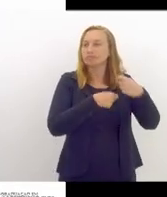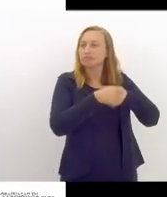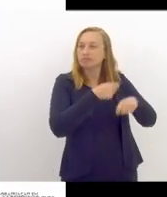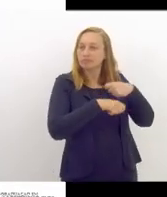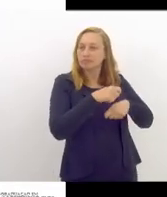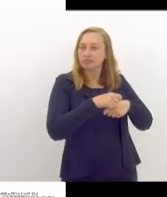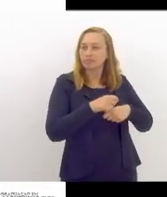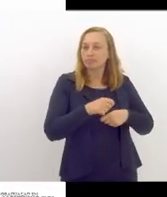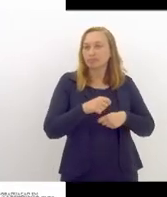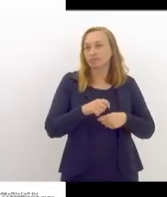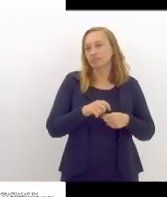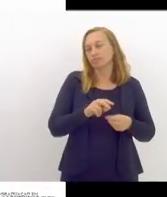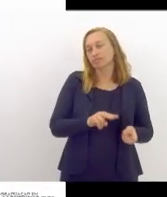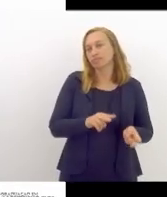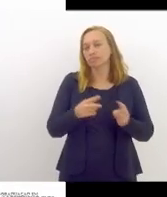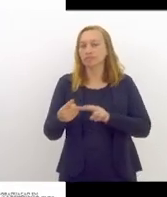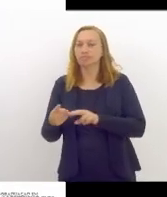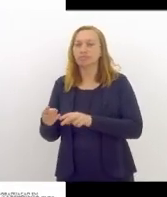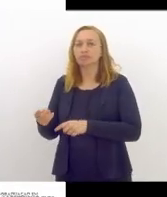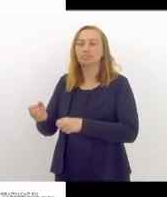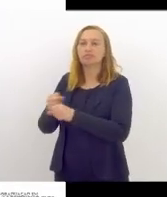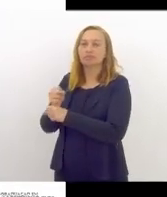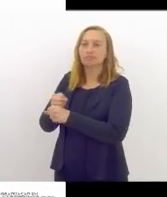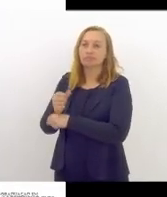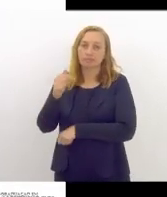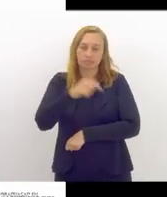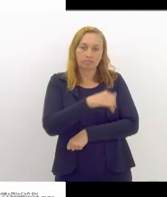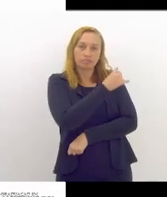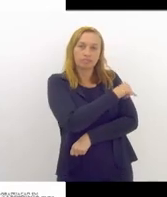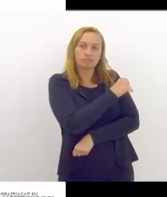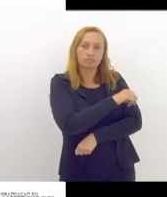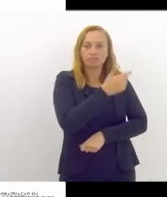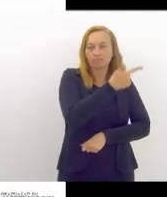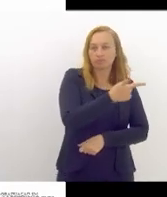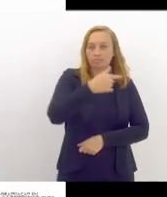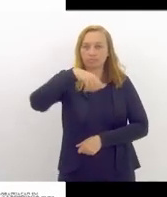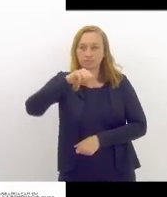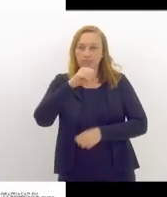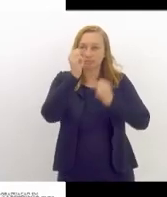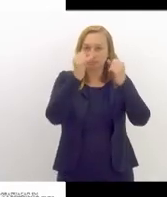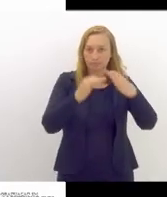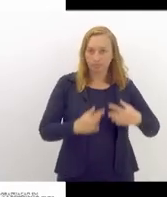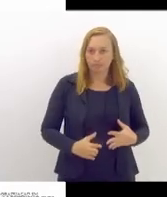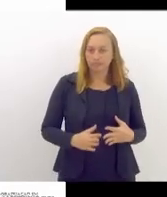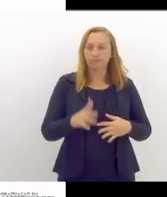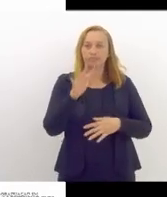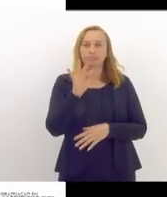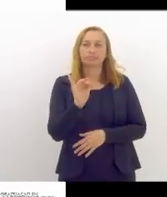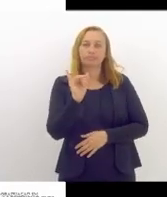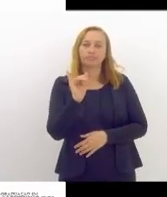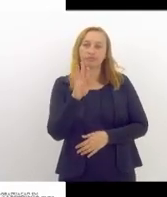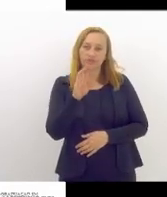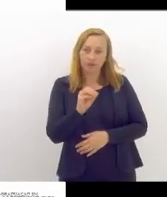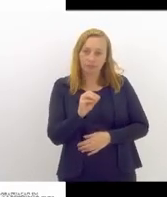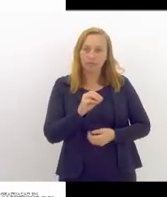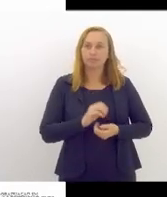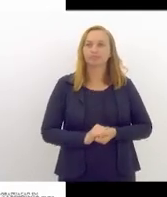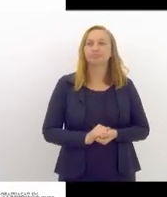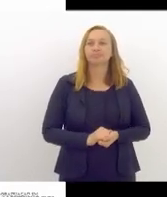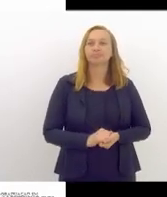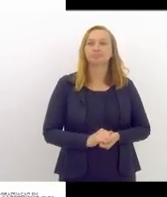determinado ano nosso trabalho aqui Rio de Janeiro ano base 2019 como explicado pelo Fábio 2019